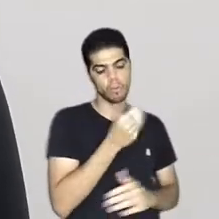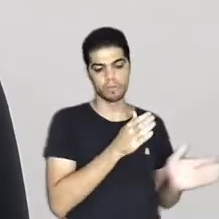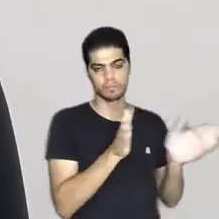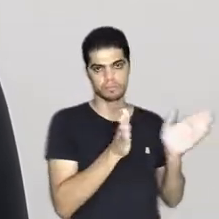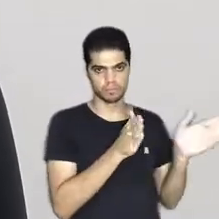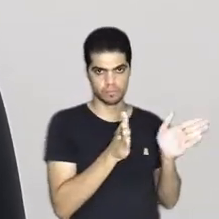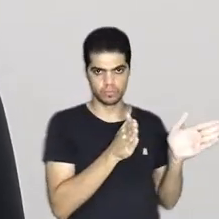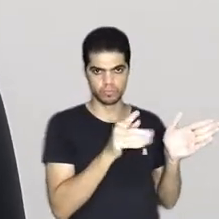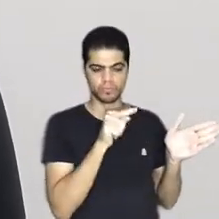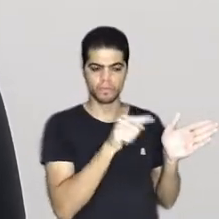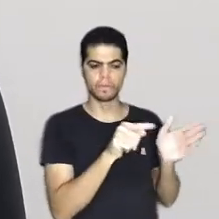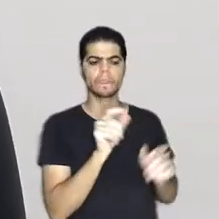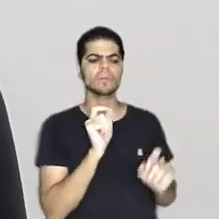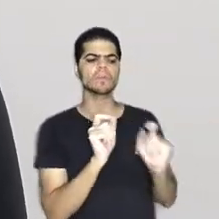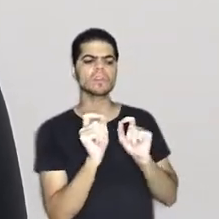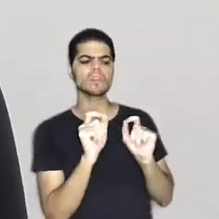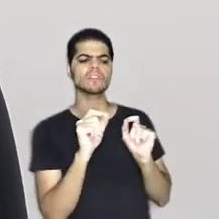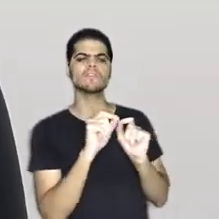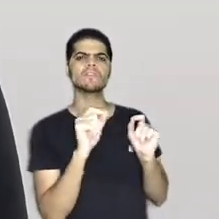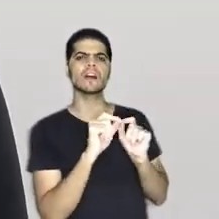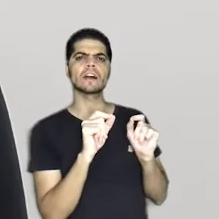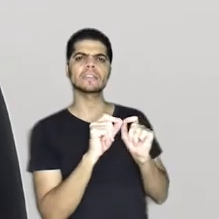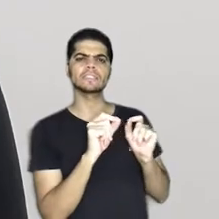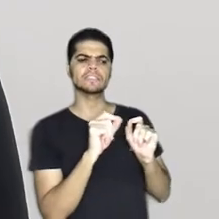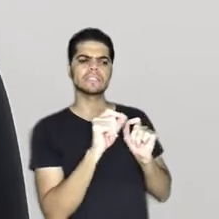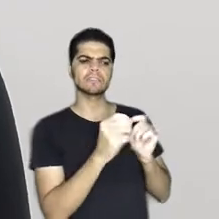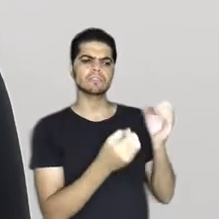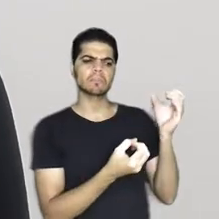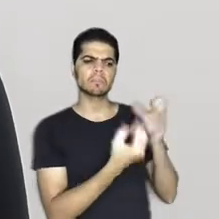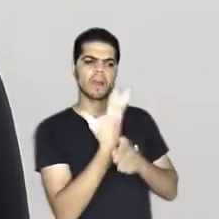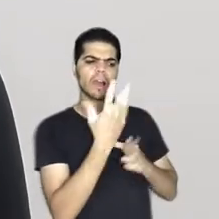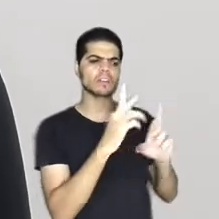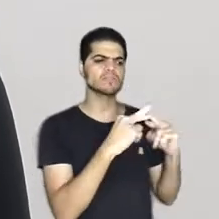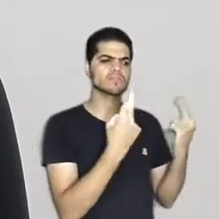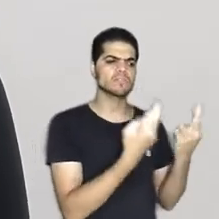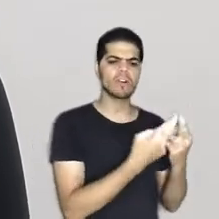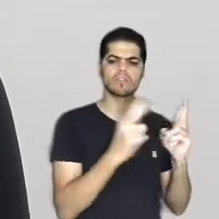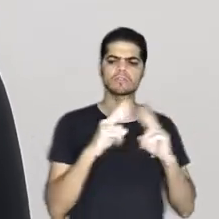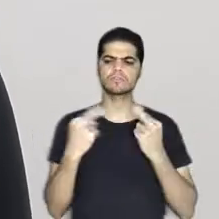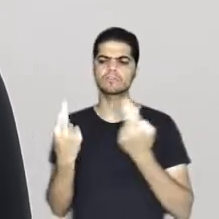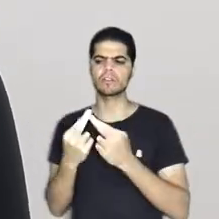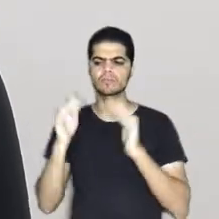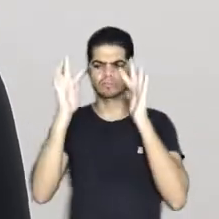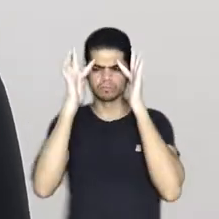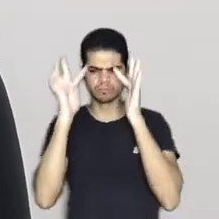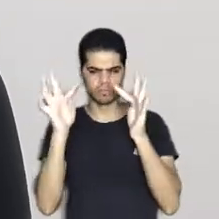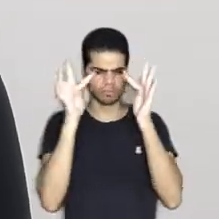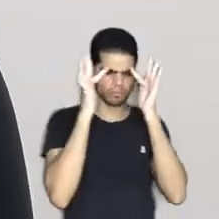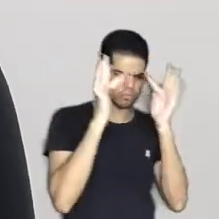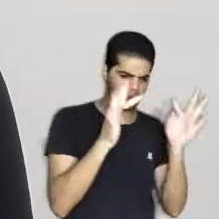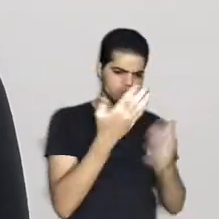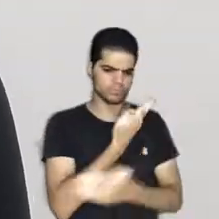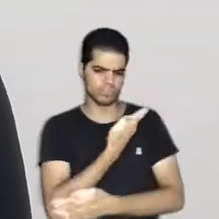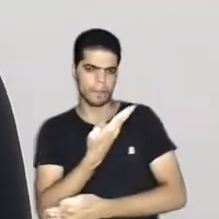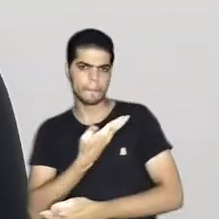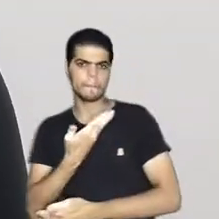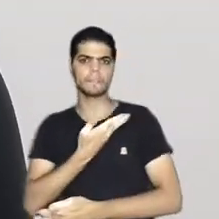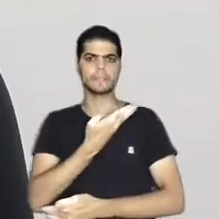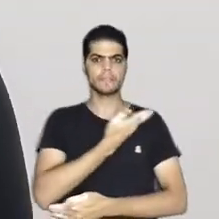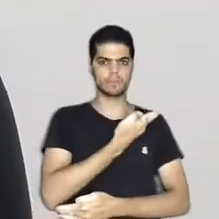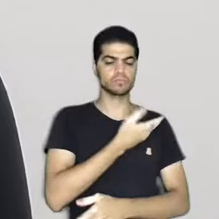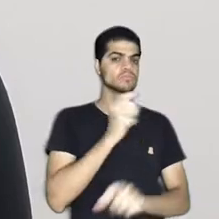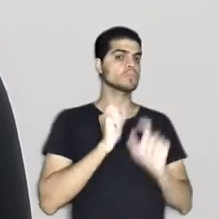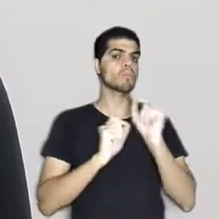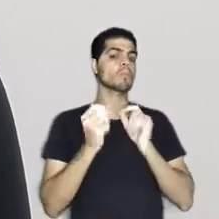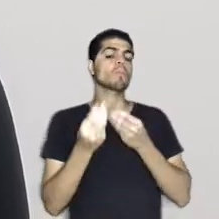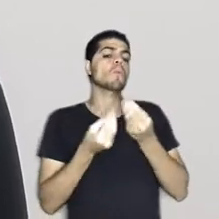período, funciona como uma criação de redes, de fidelidades, de amizades, e como isso